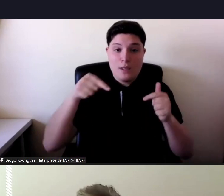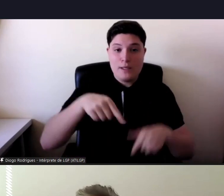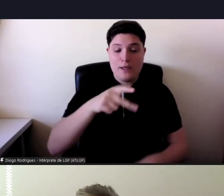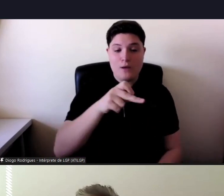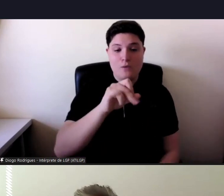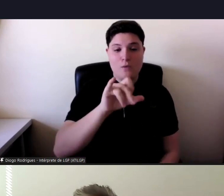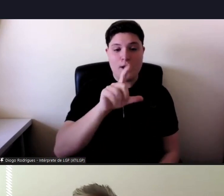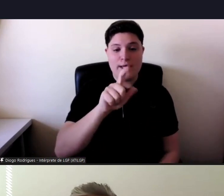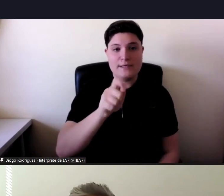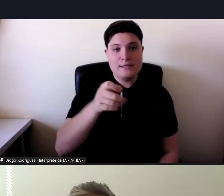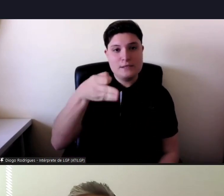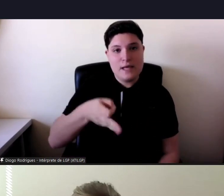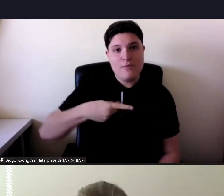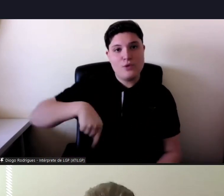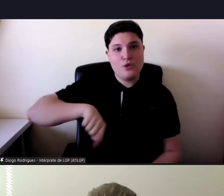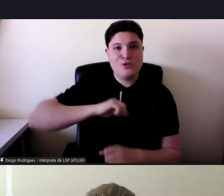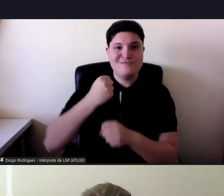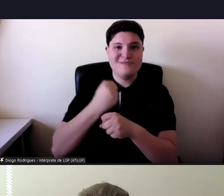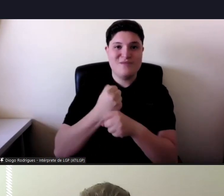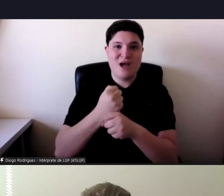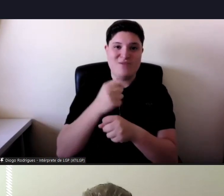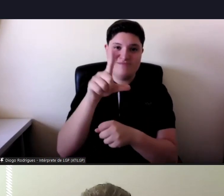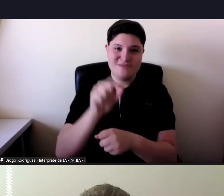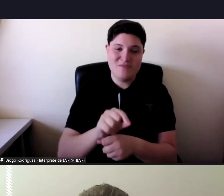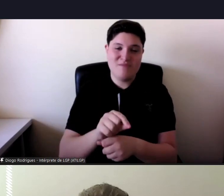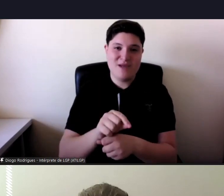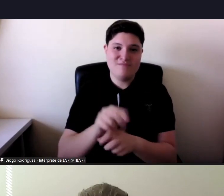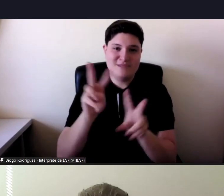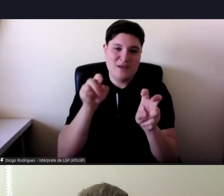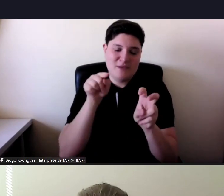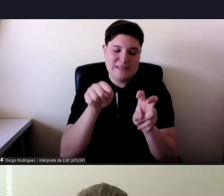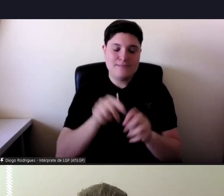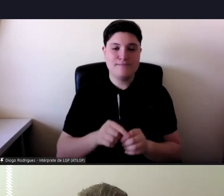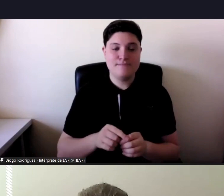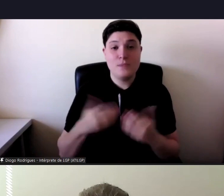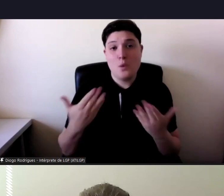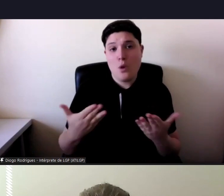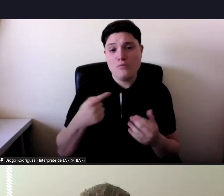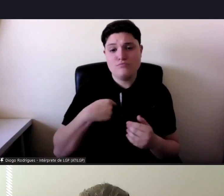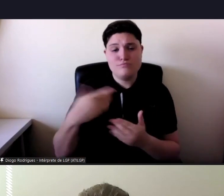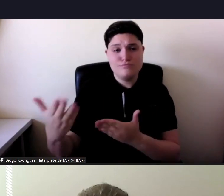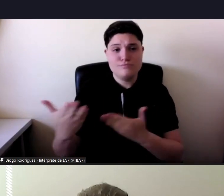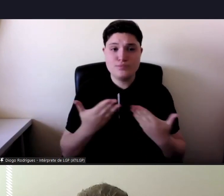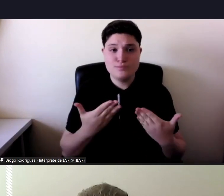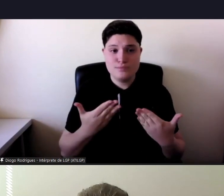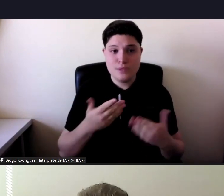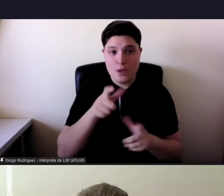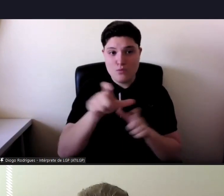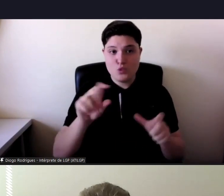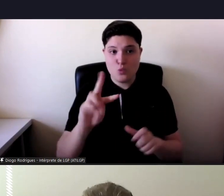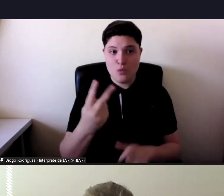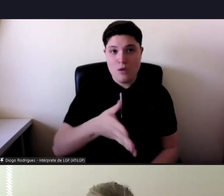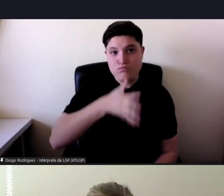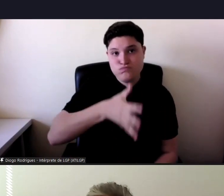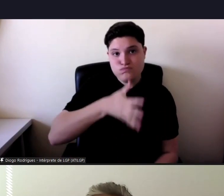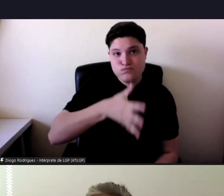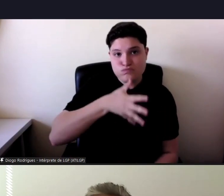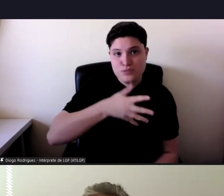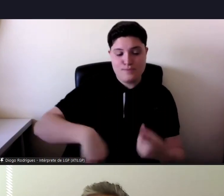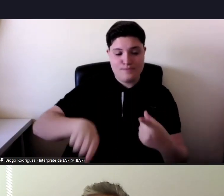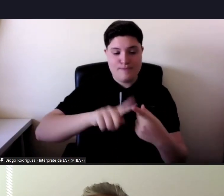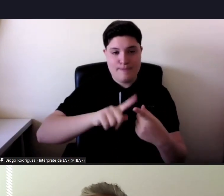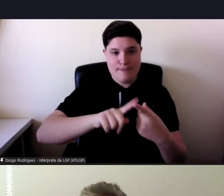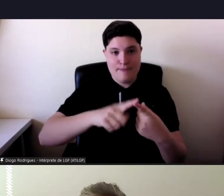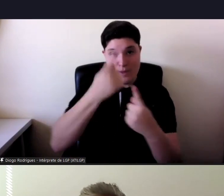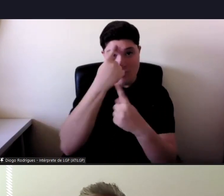neste desafio comum. Mas sem mais demoras, eu passo à apresentação dos nossos oradores de hoje, começando pelo